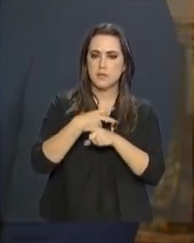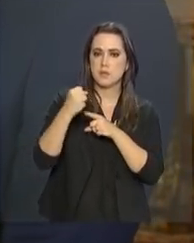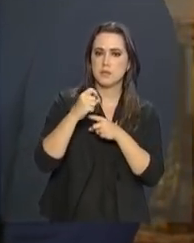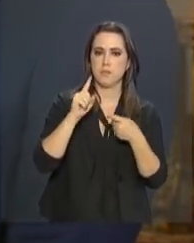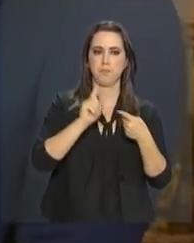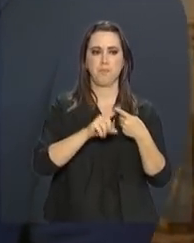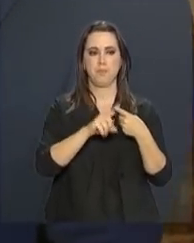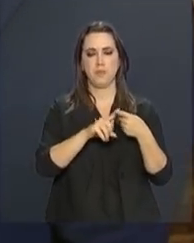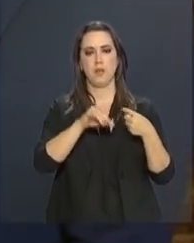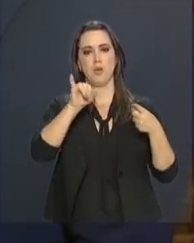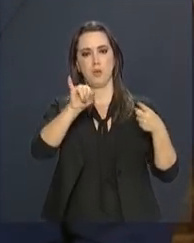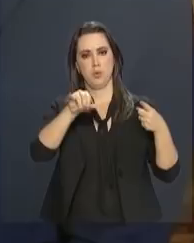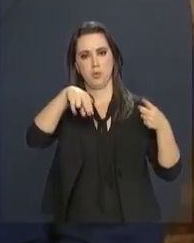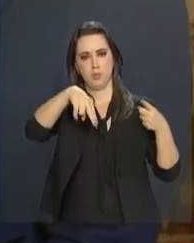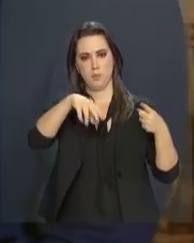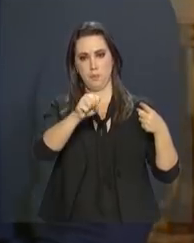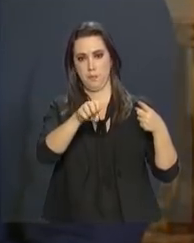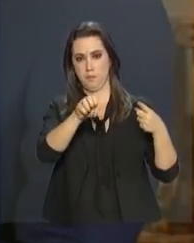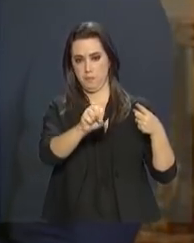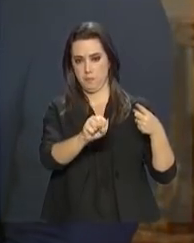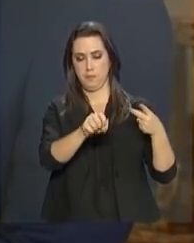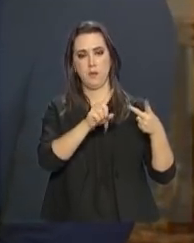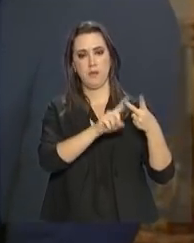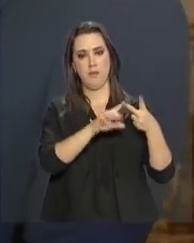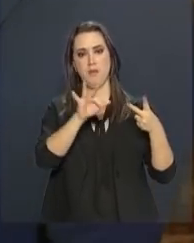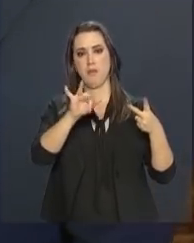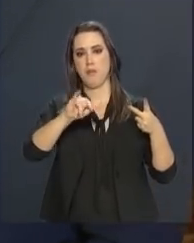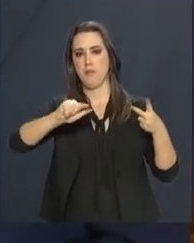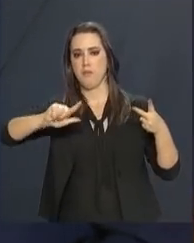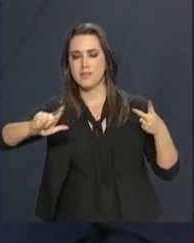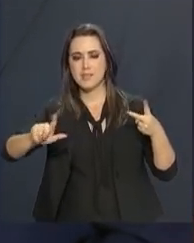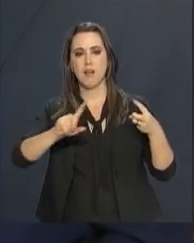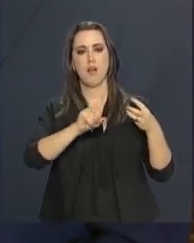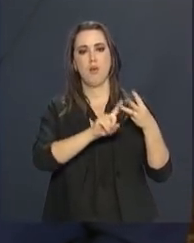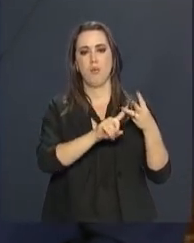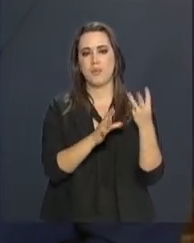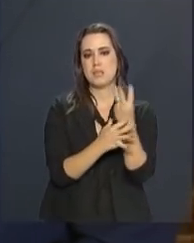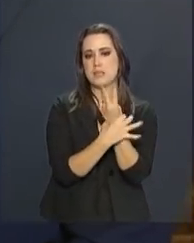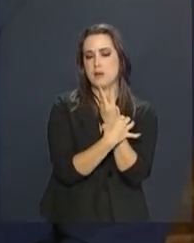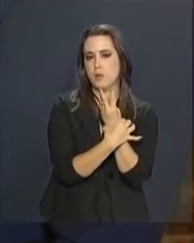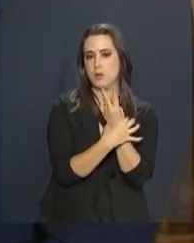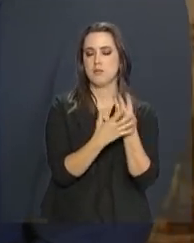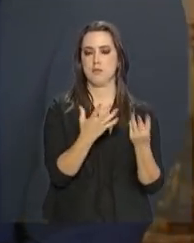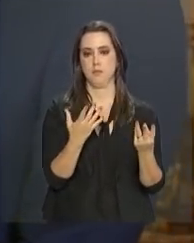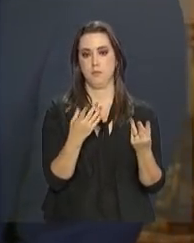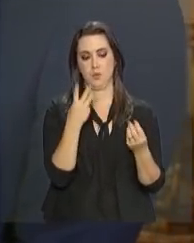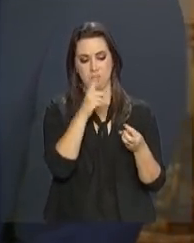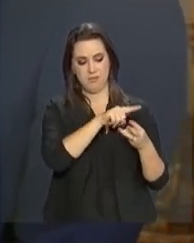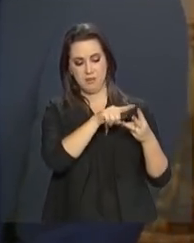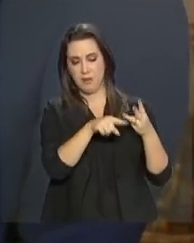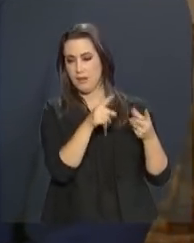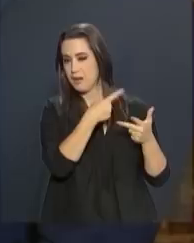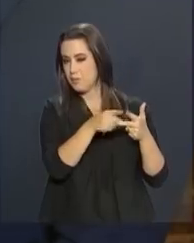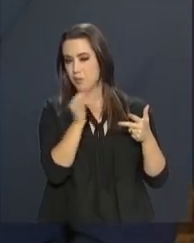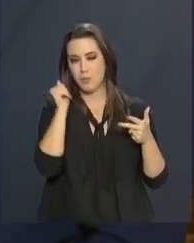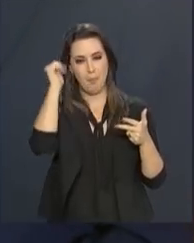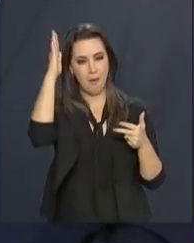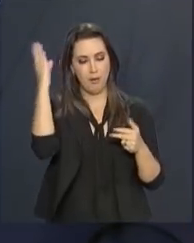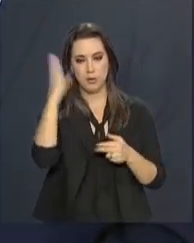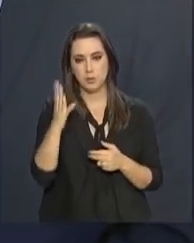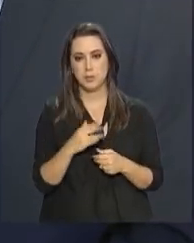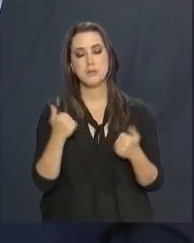previdenciária a questão fiscal ea segurança pública e da parte do supremo tribunal